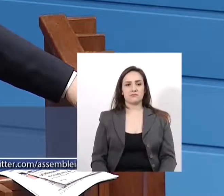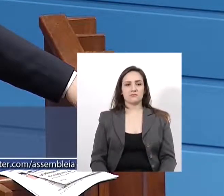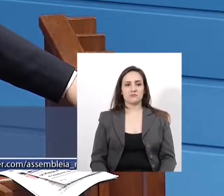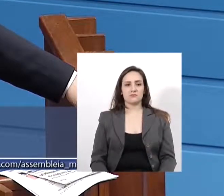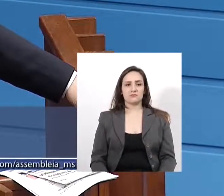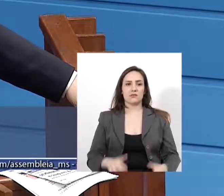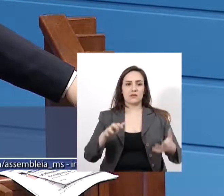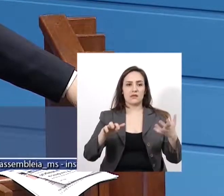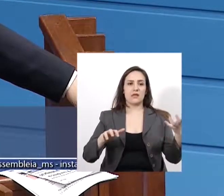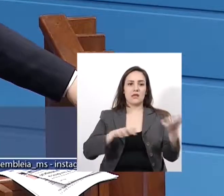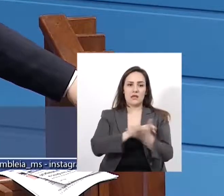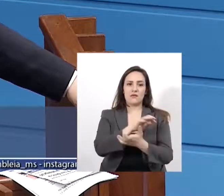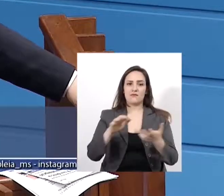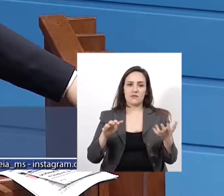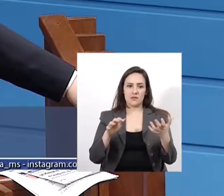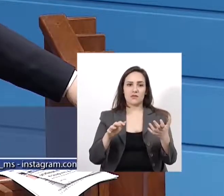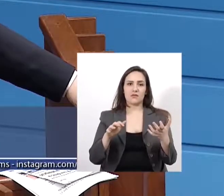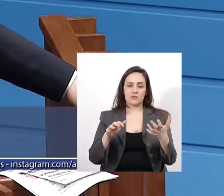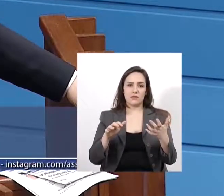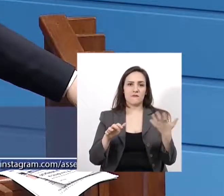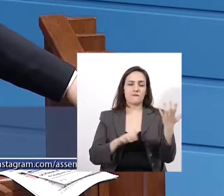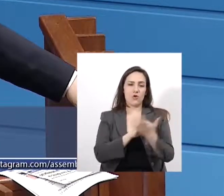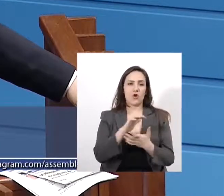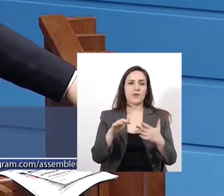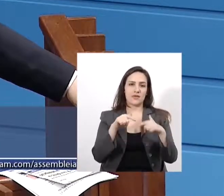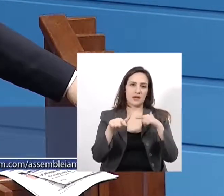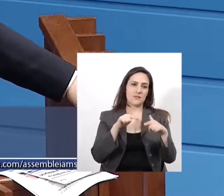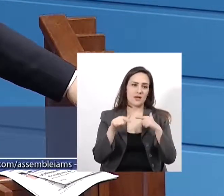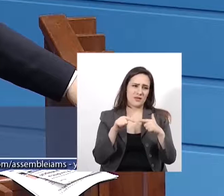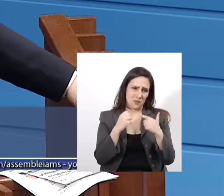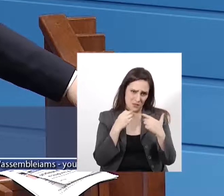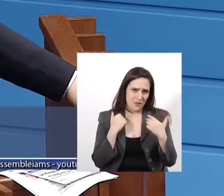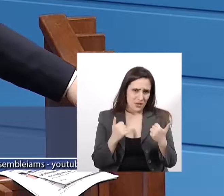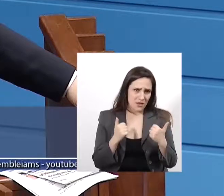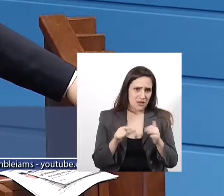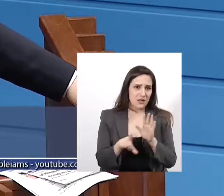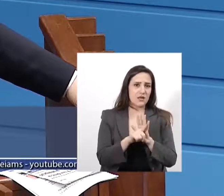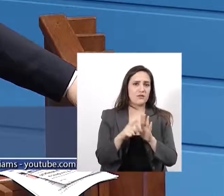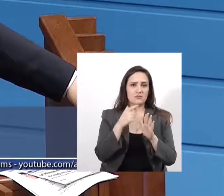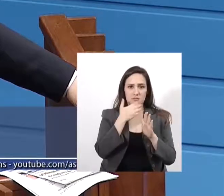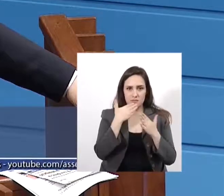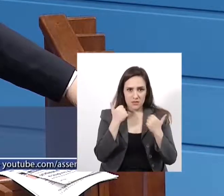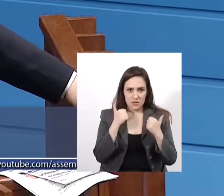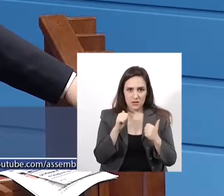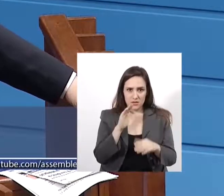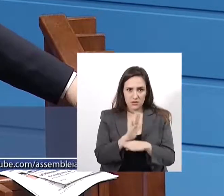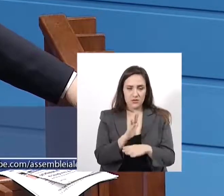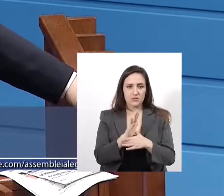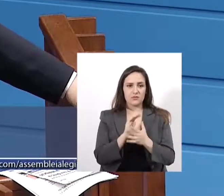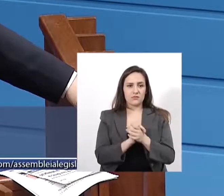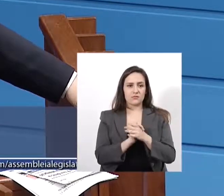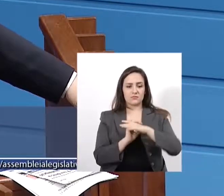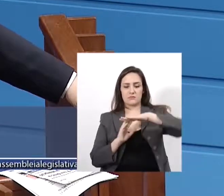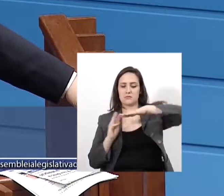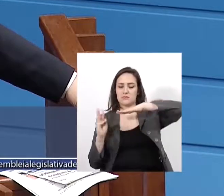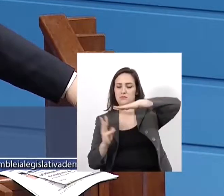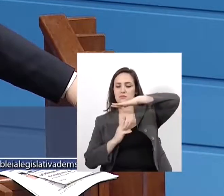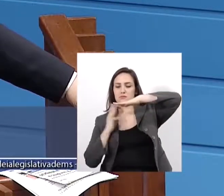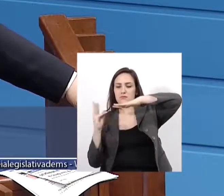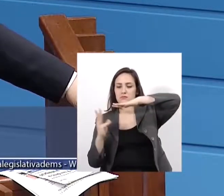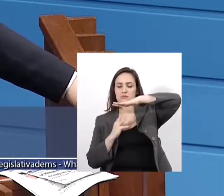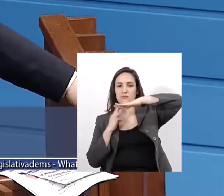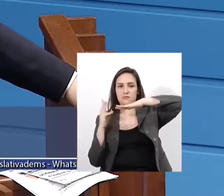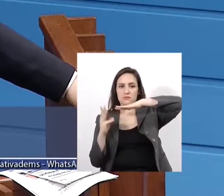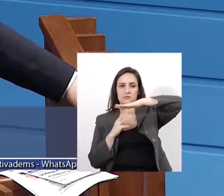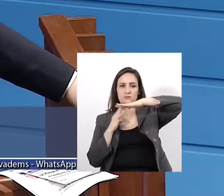agora, que efeito surtiu na vida do povo brasileiro? Até agora nós não vimos ainda o resultado. As terceirizações, deputado Pedro